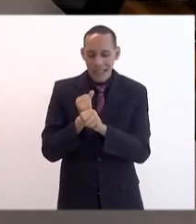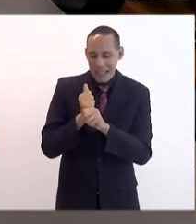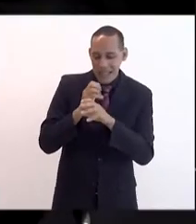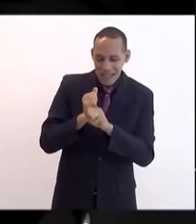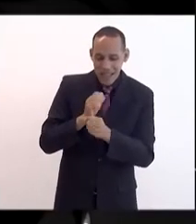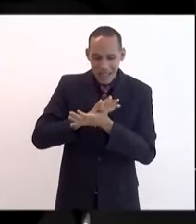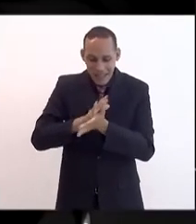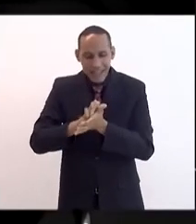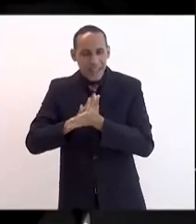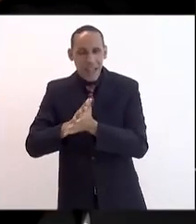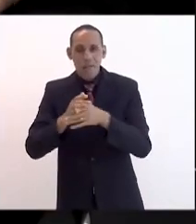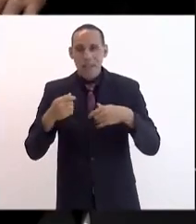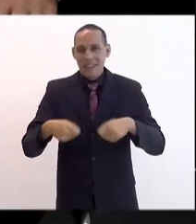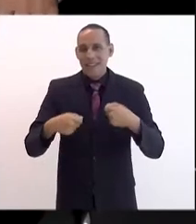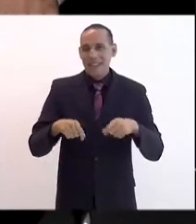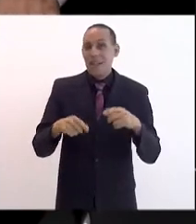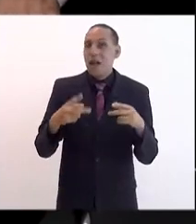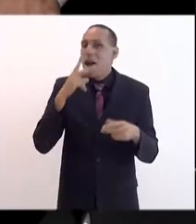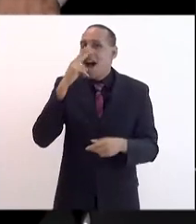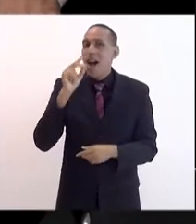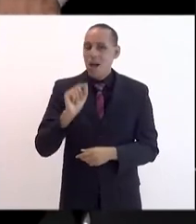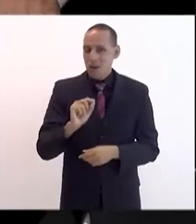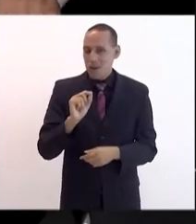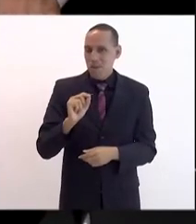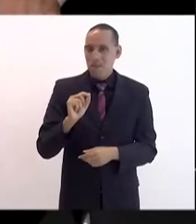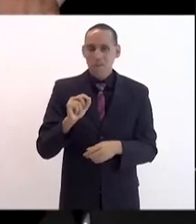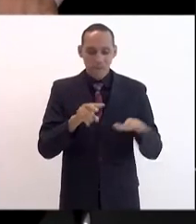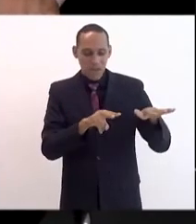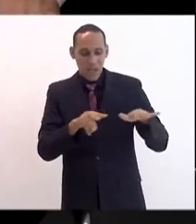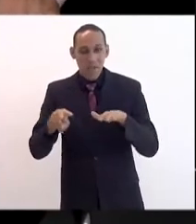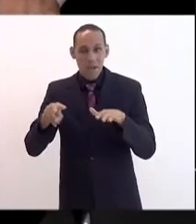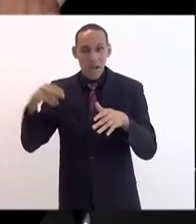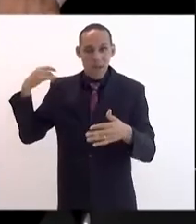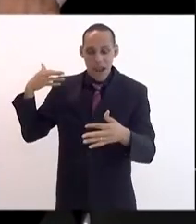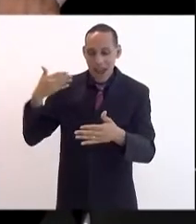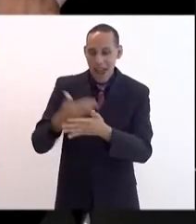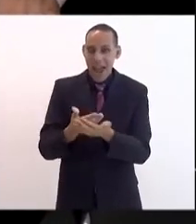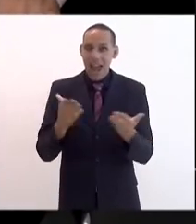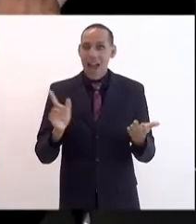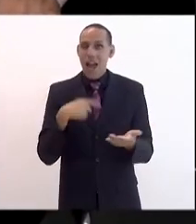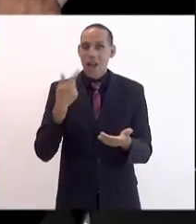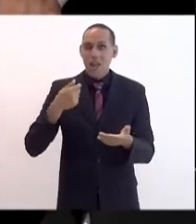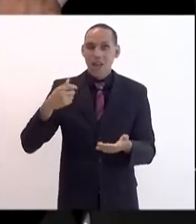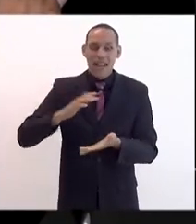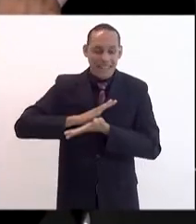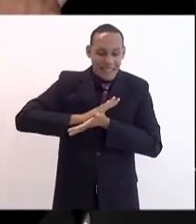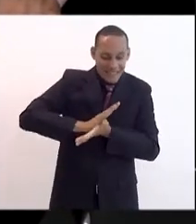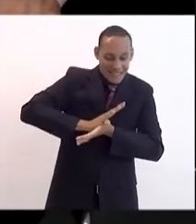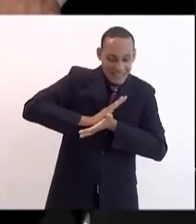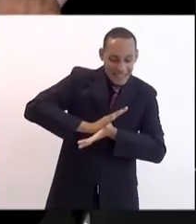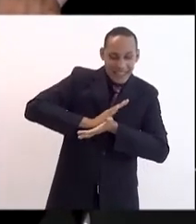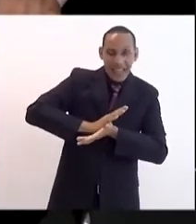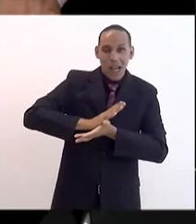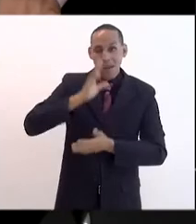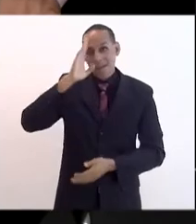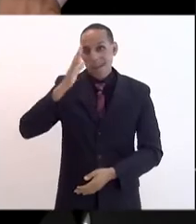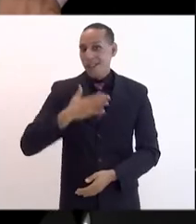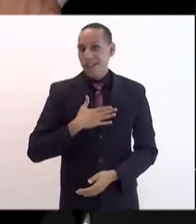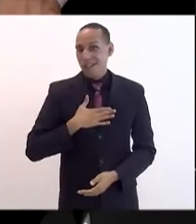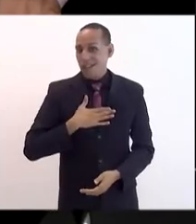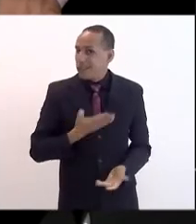que de uma semana para cá estão espremendo muita gente, a mim